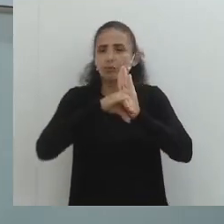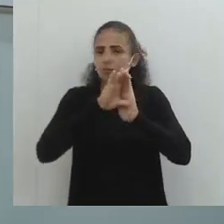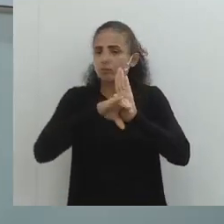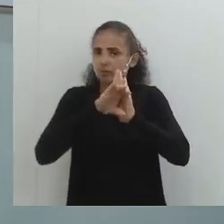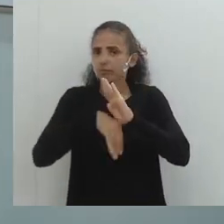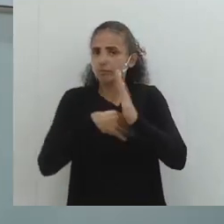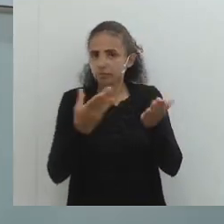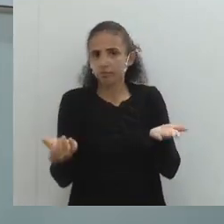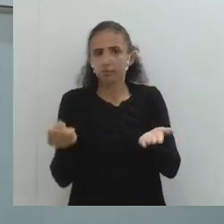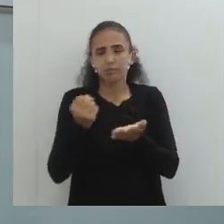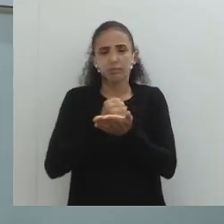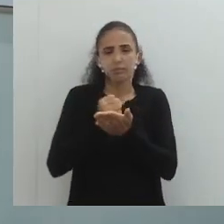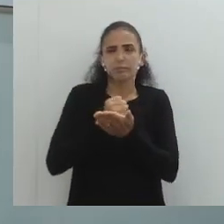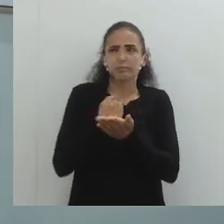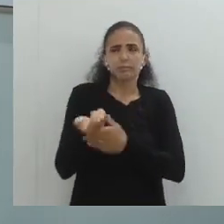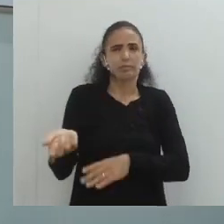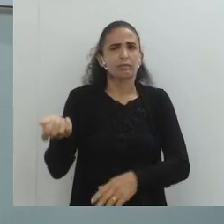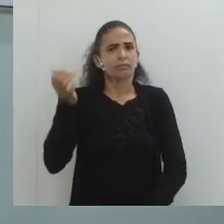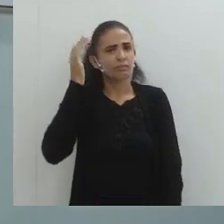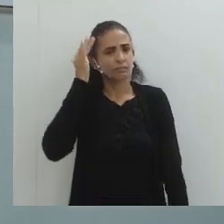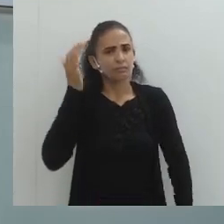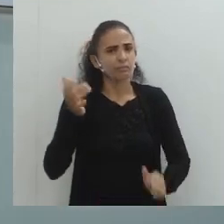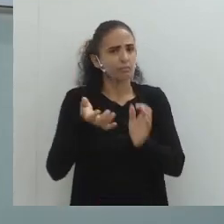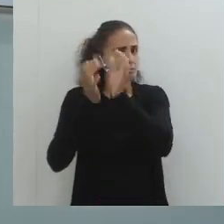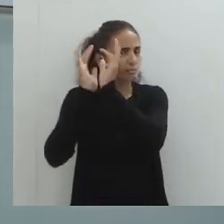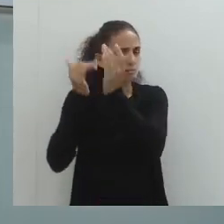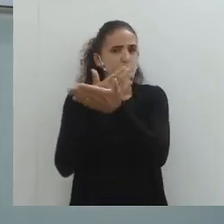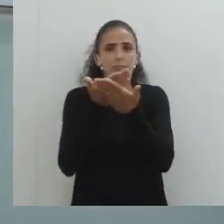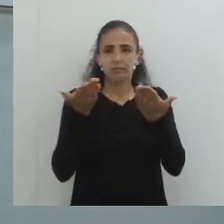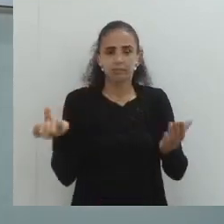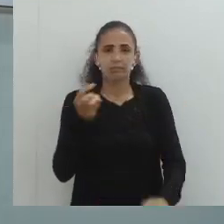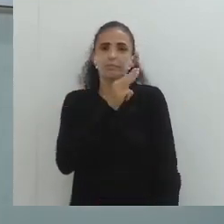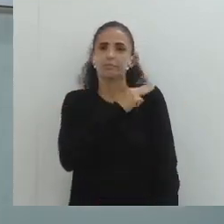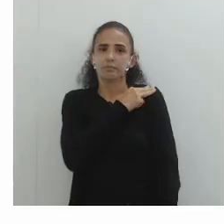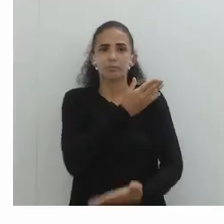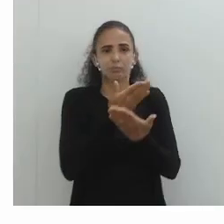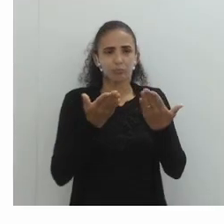e fazer essa reflexão, você terceirianista.